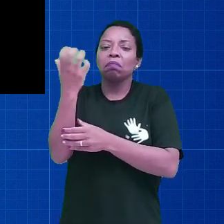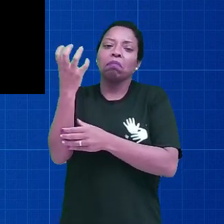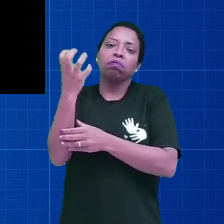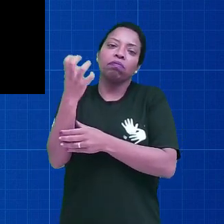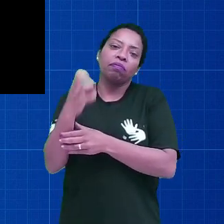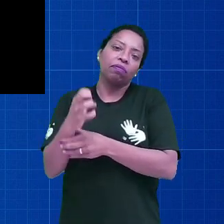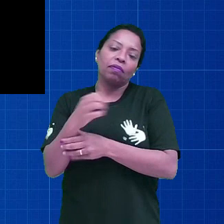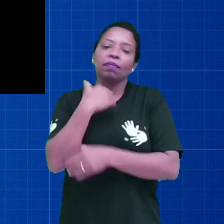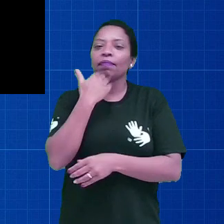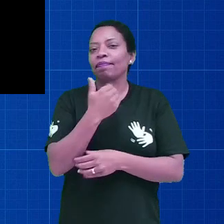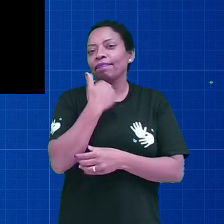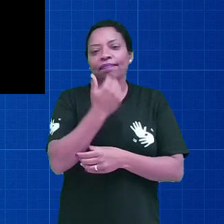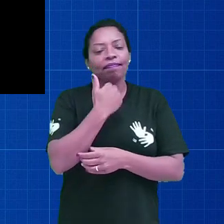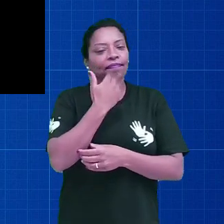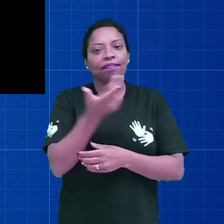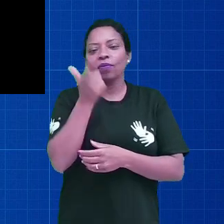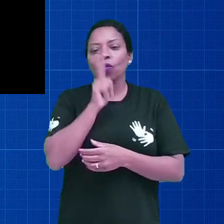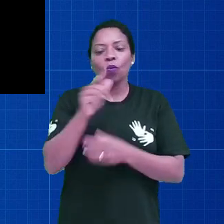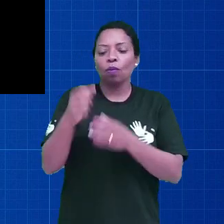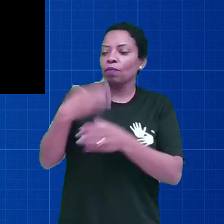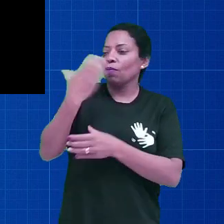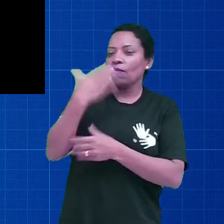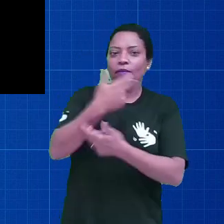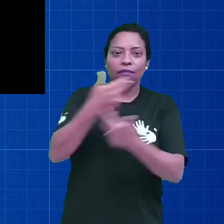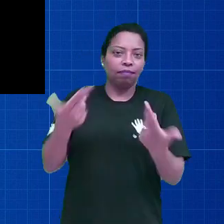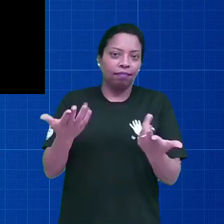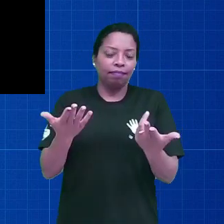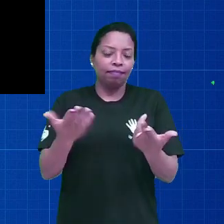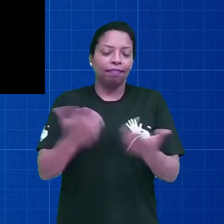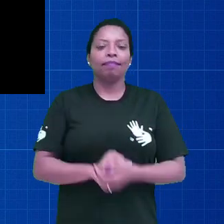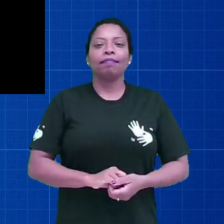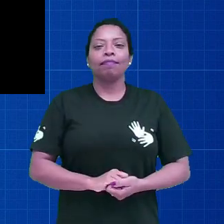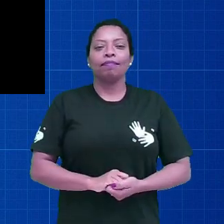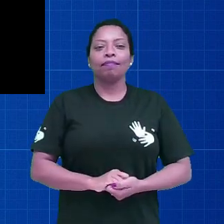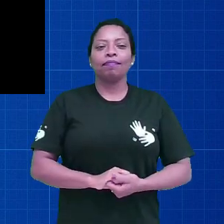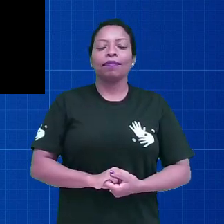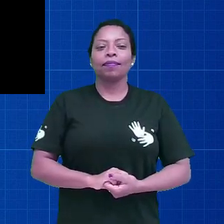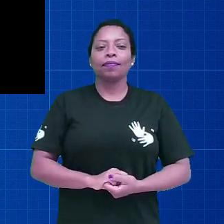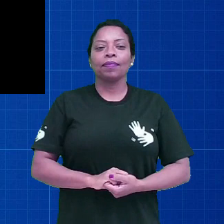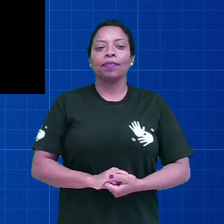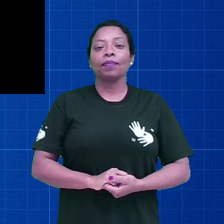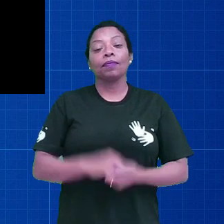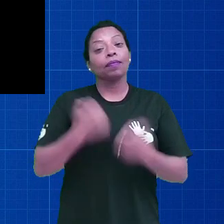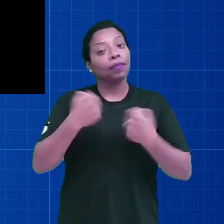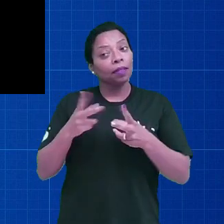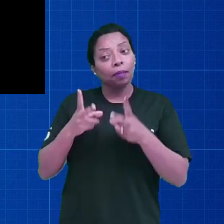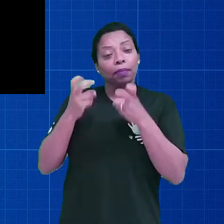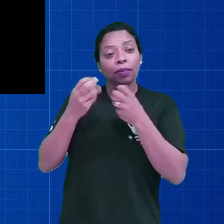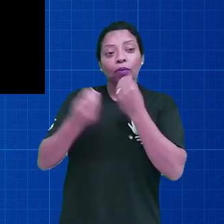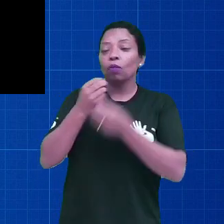acaba não florescendo e não frutificando. Então, a produção acaba sendo mais baixa. Então, notem que